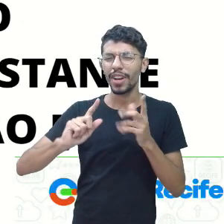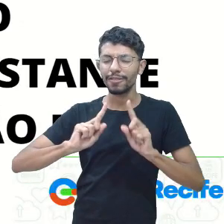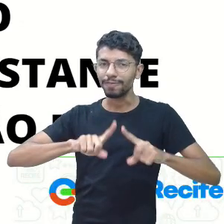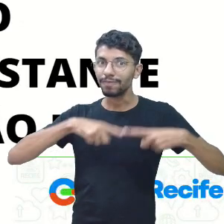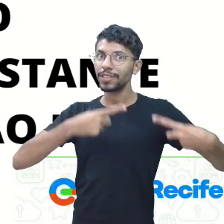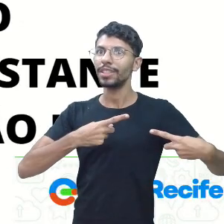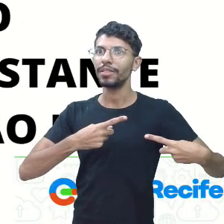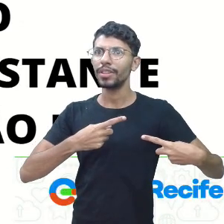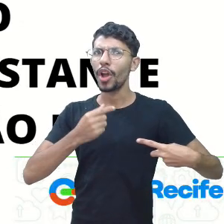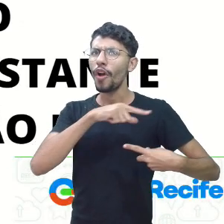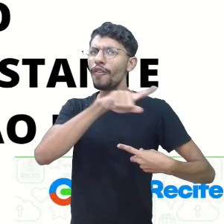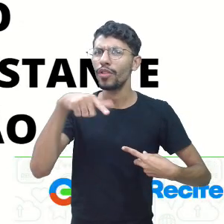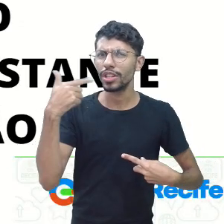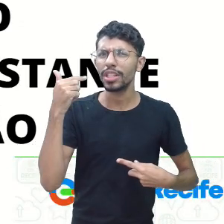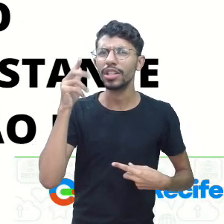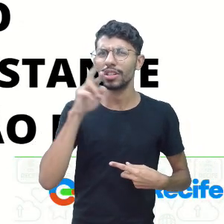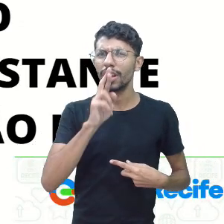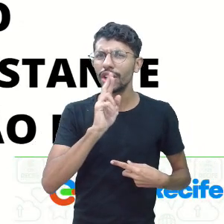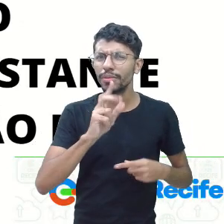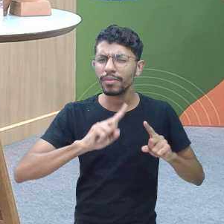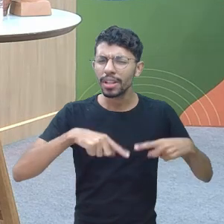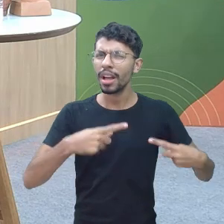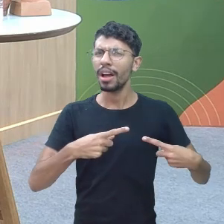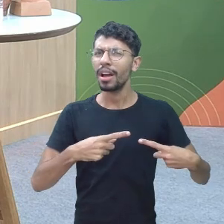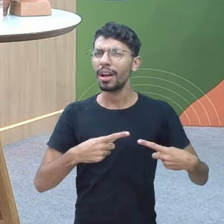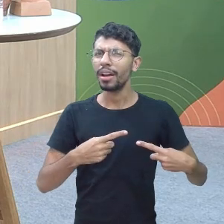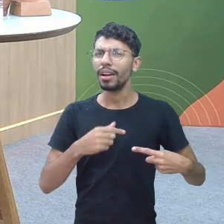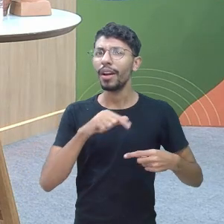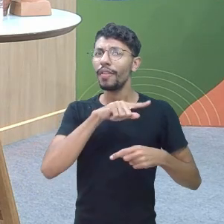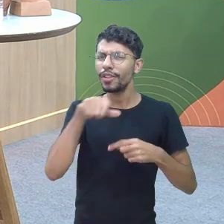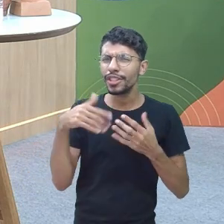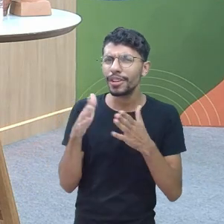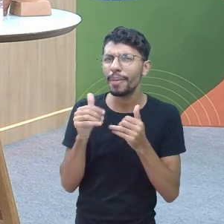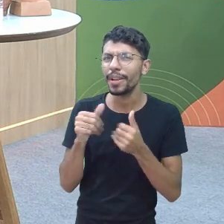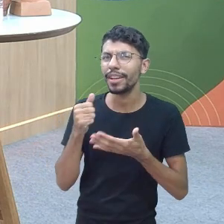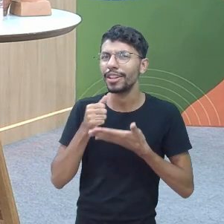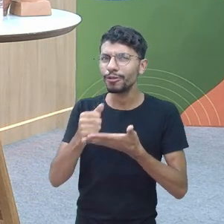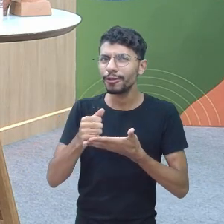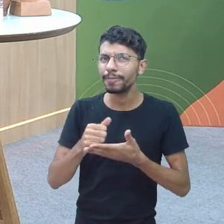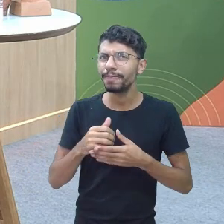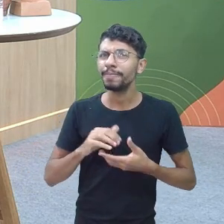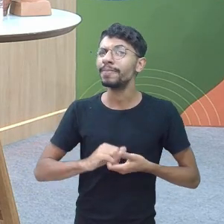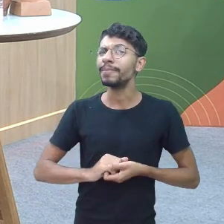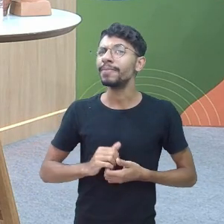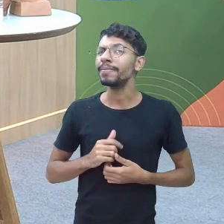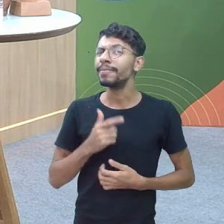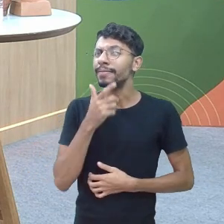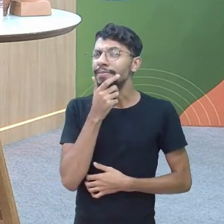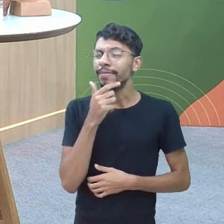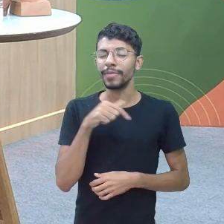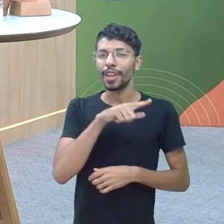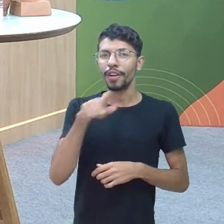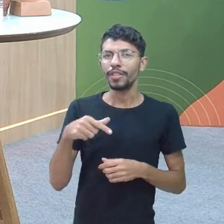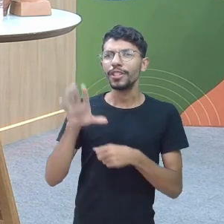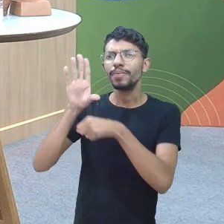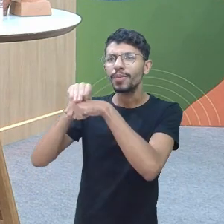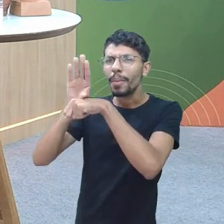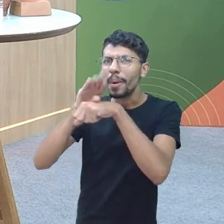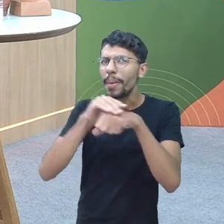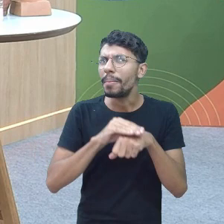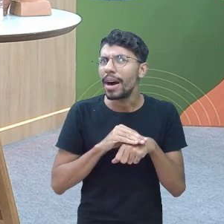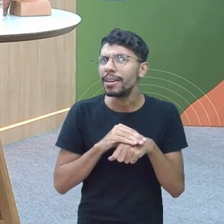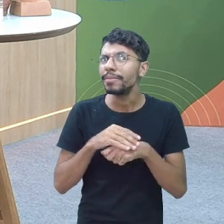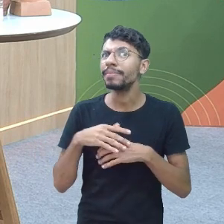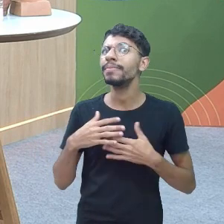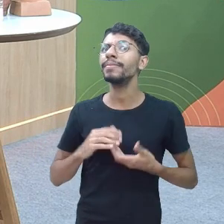os desafios? Vocês estão pedindo ajuda? E as fotos, vocês estão tirando? Lembrem que logo,